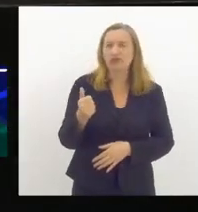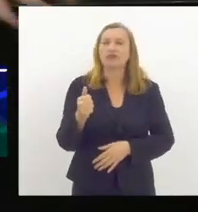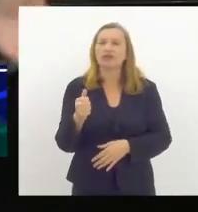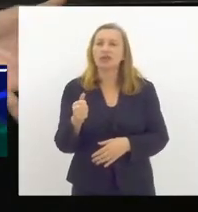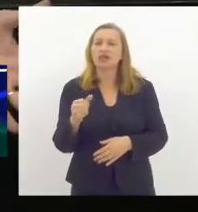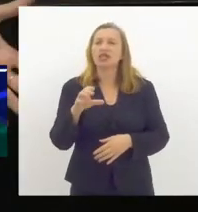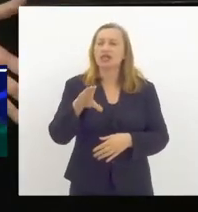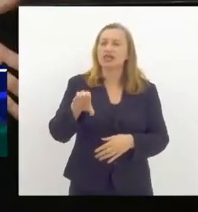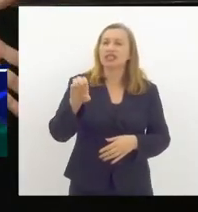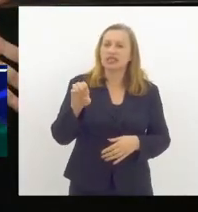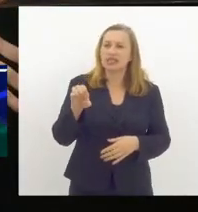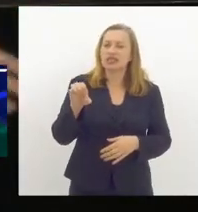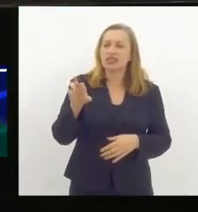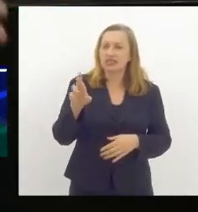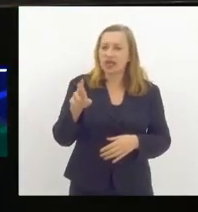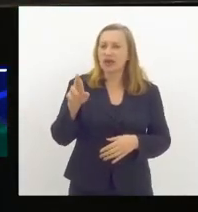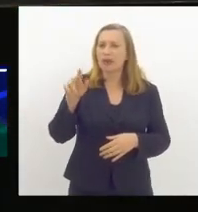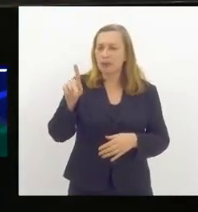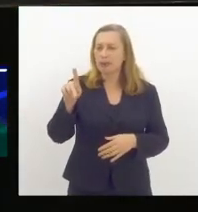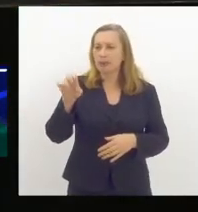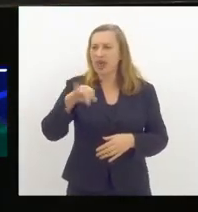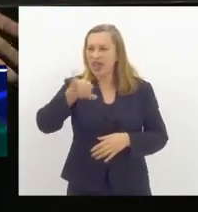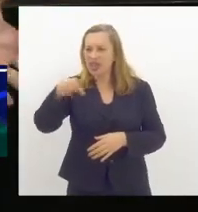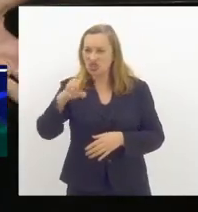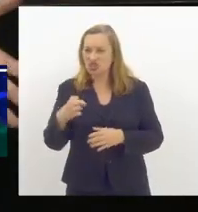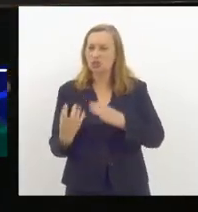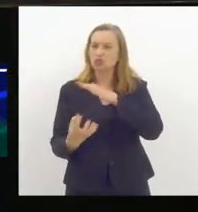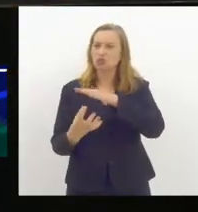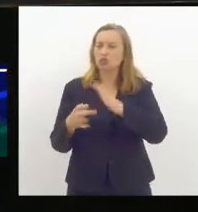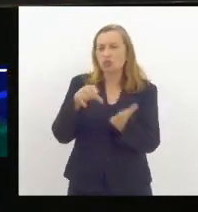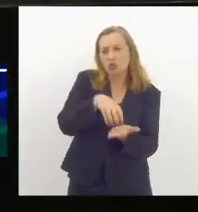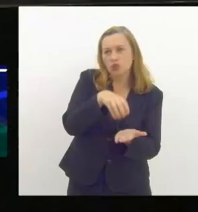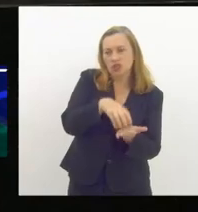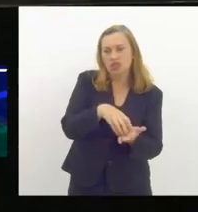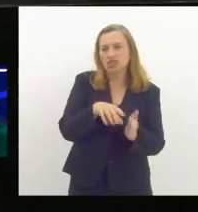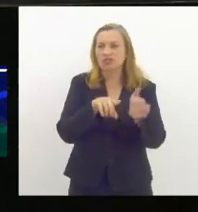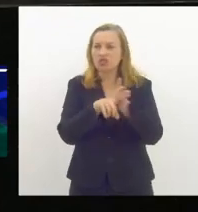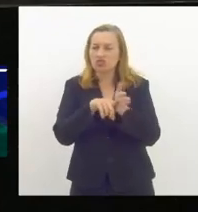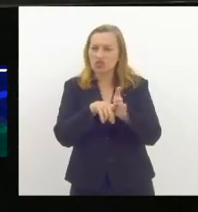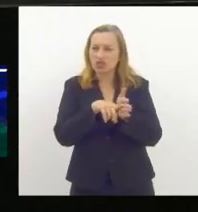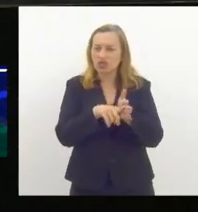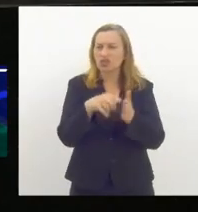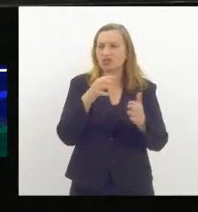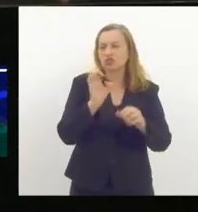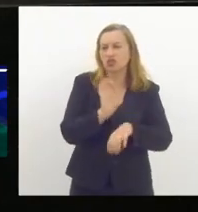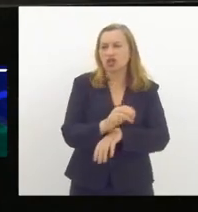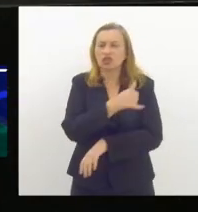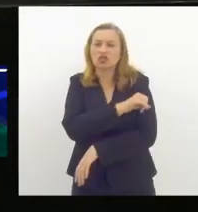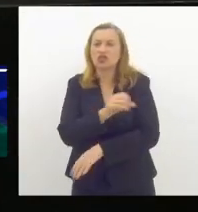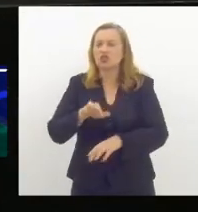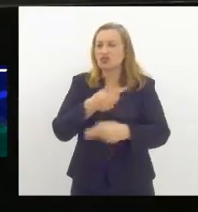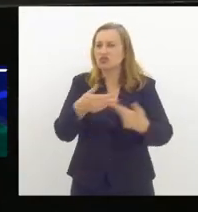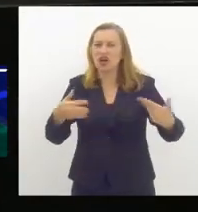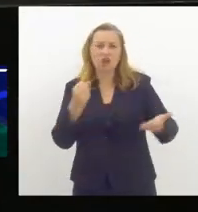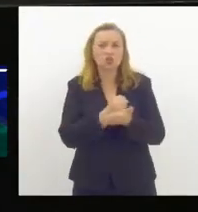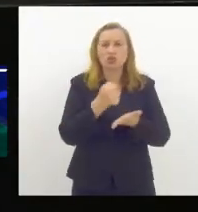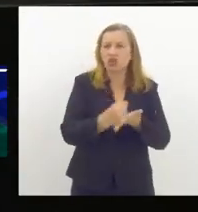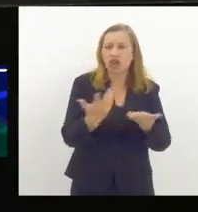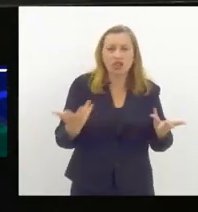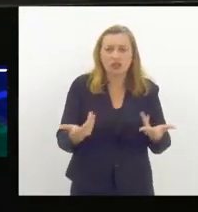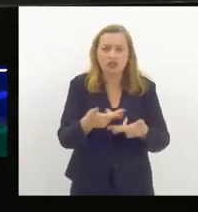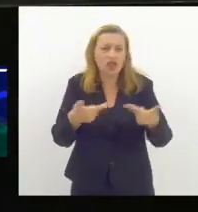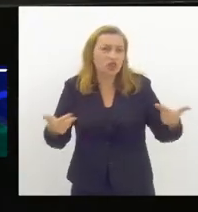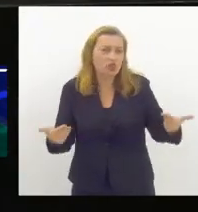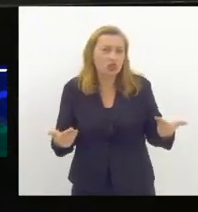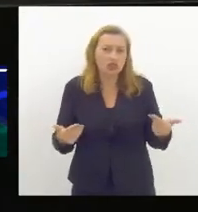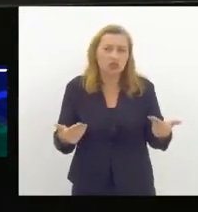casa é ceperj que é um centro de estatística do Estado de Janeiro que está sendo utilizado através de 500 contratos tem mil